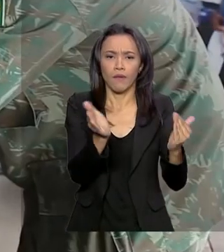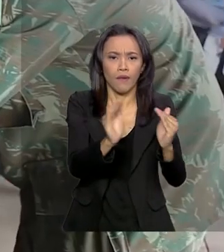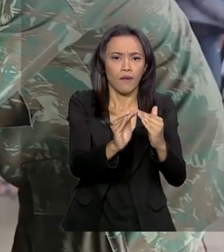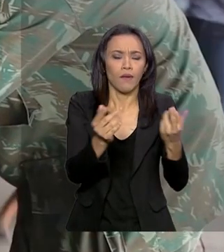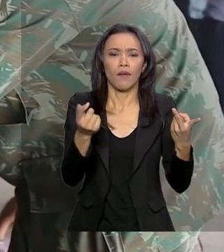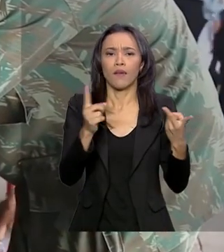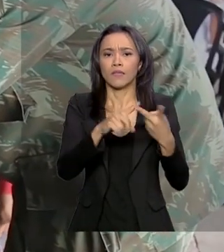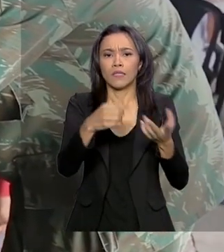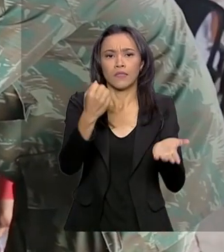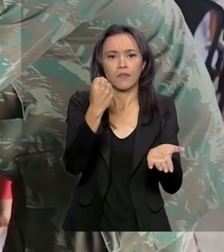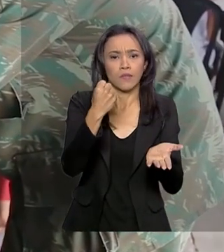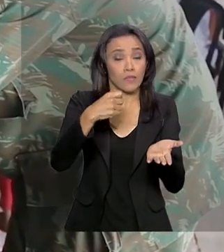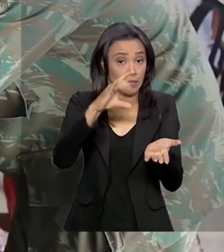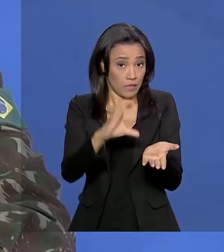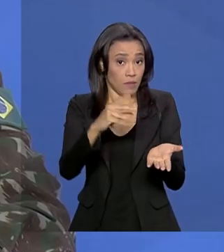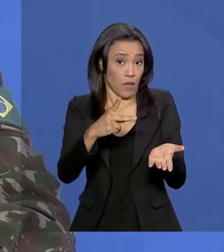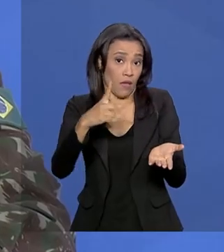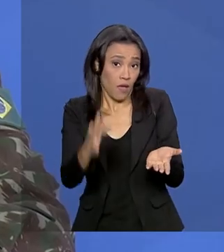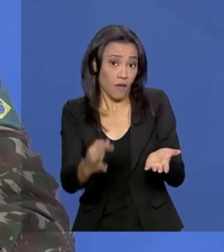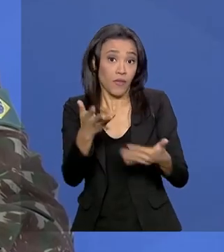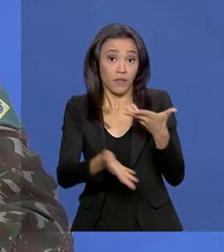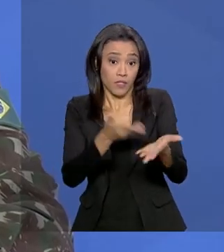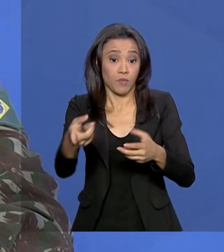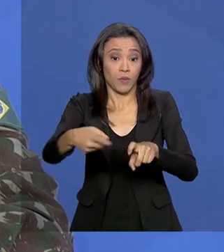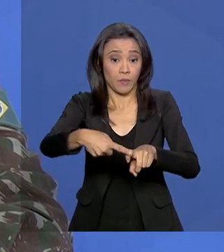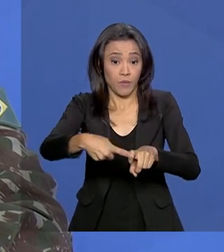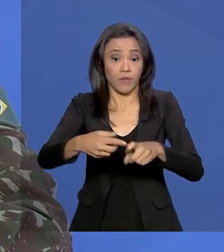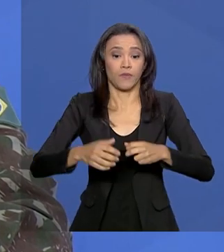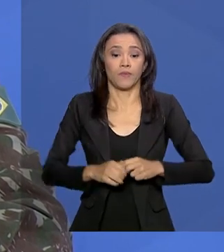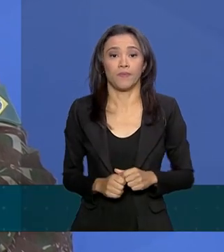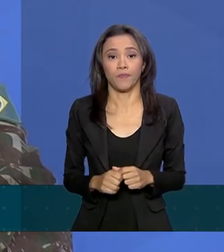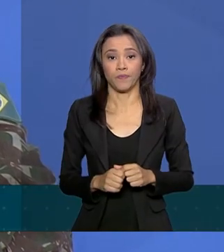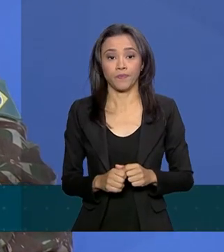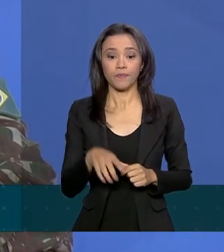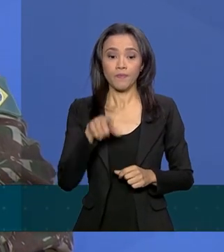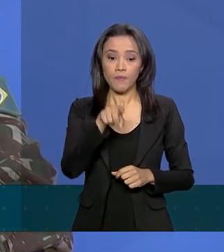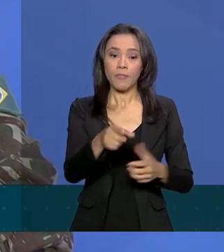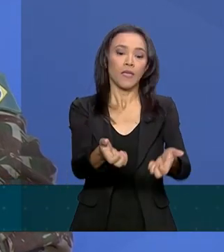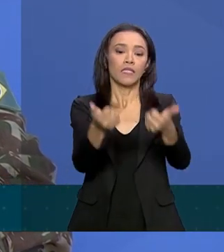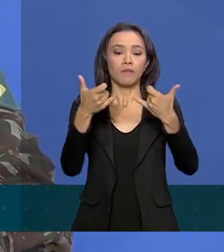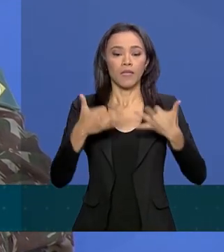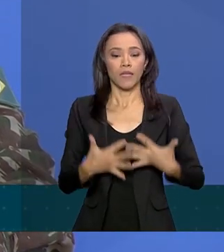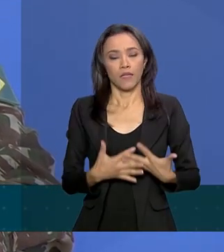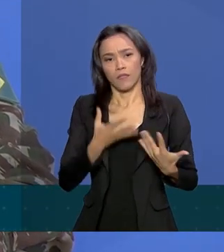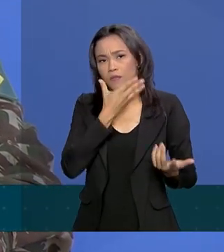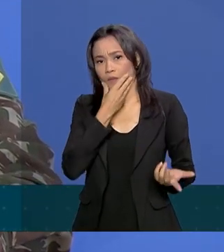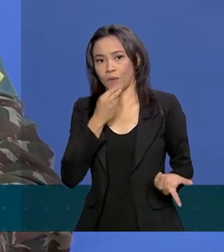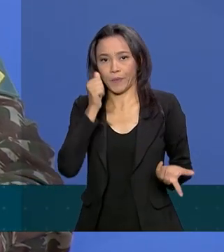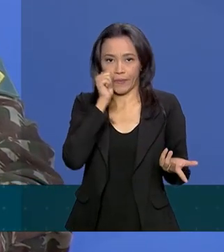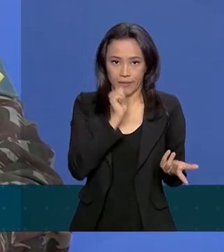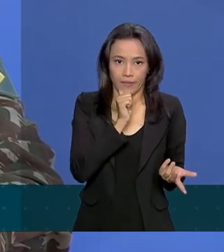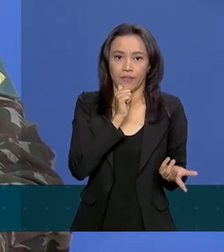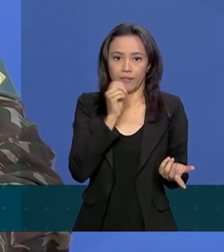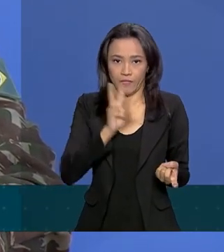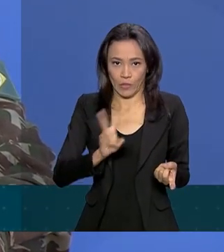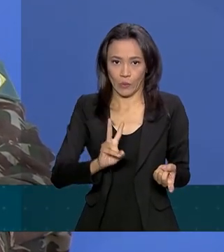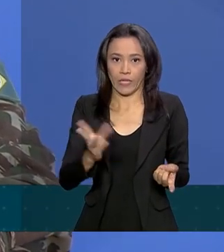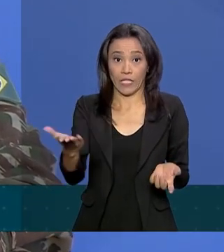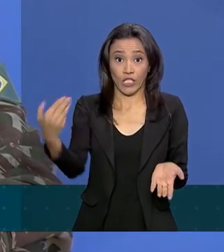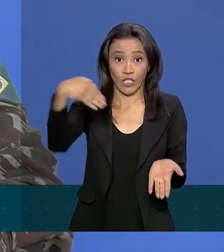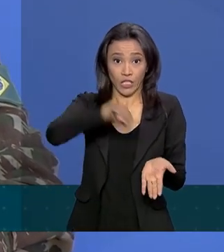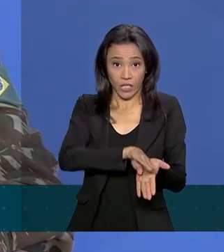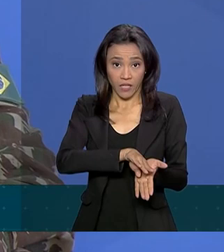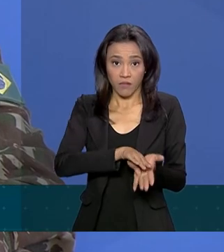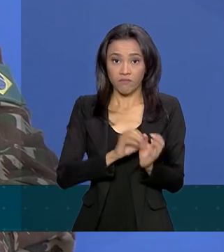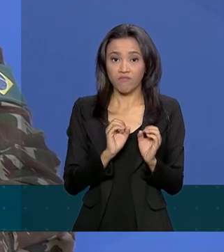CPFs e atendimento médico. Quando esse venezuelano, venezuelana, quando esse cidadão chega, ele chega